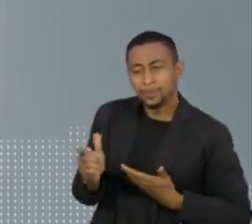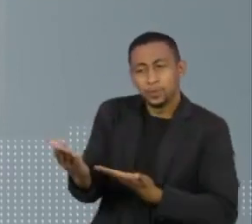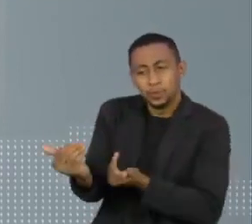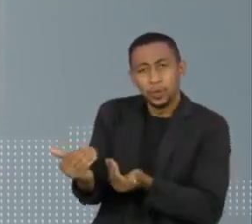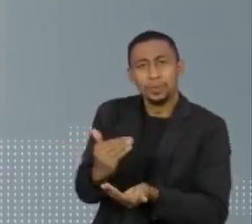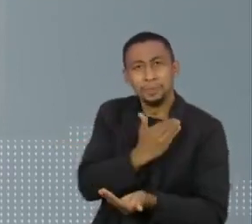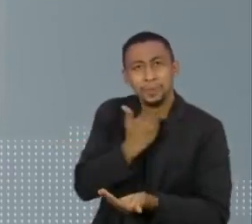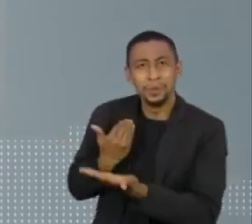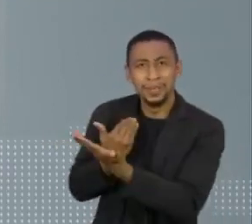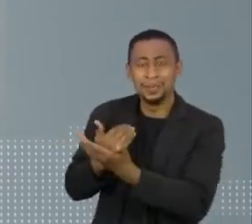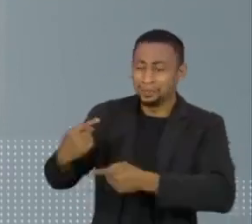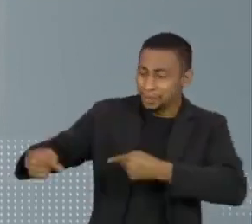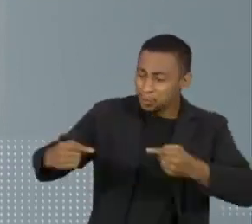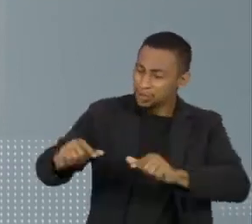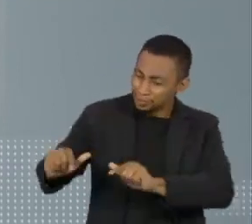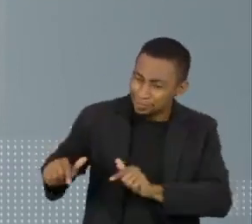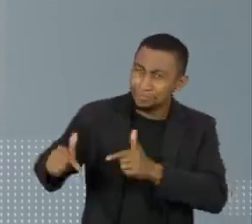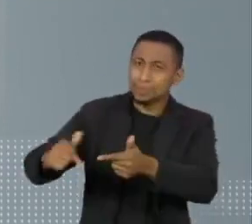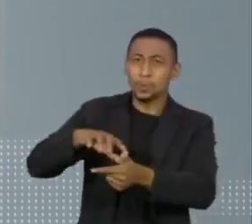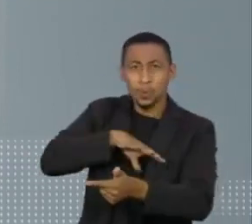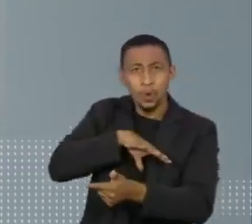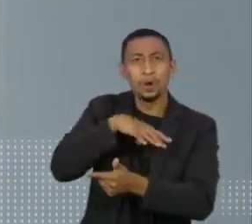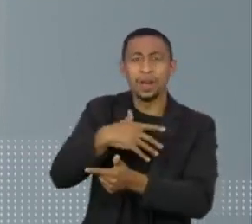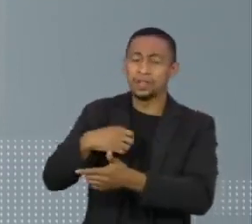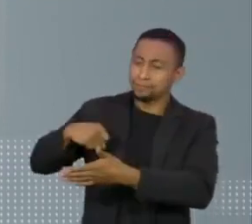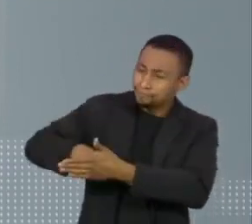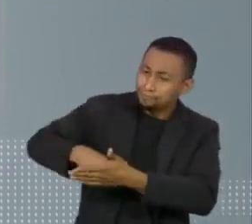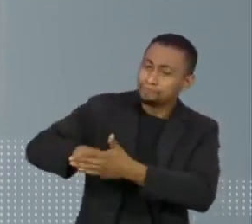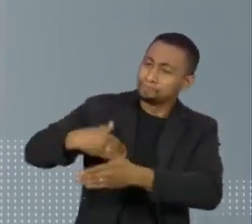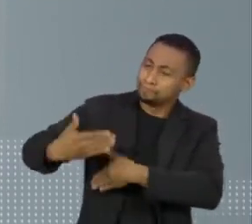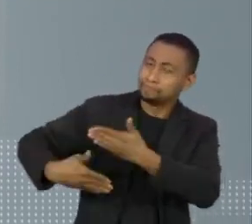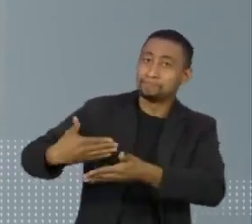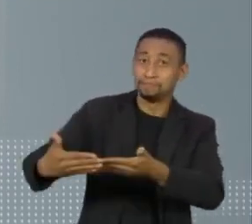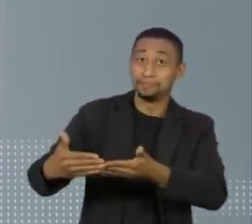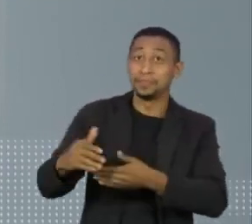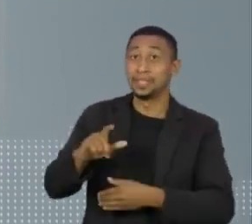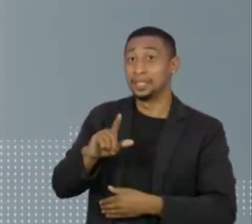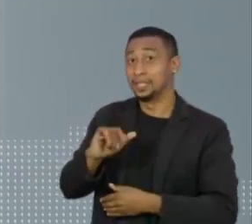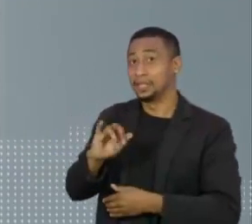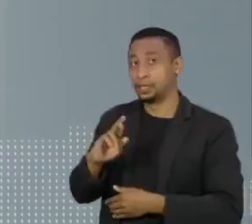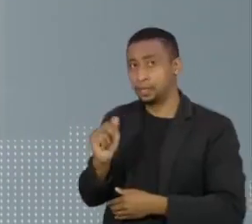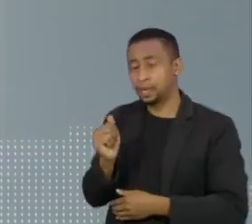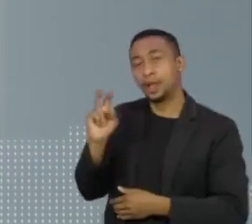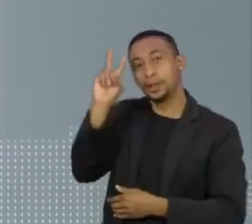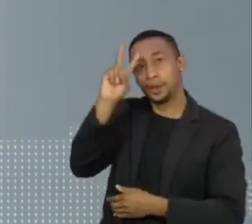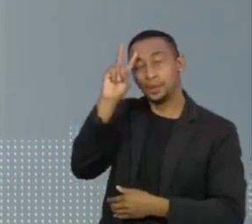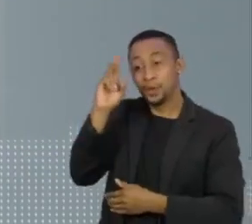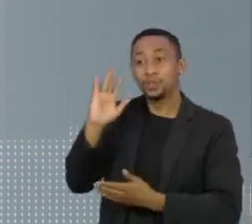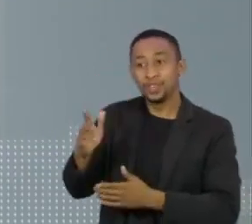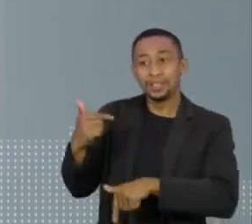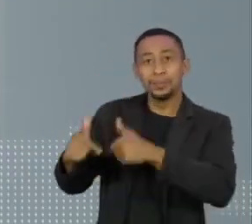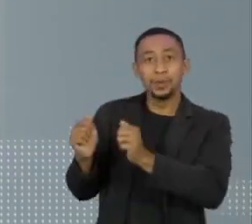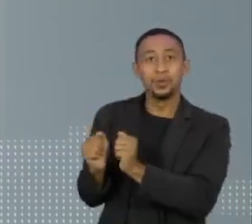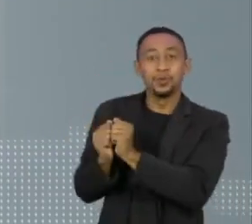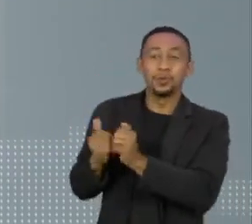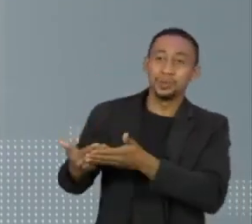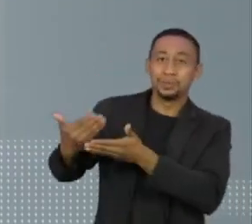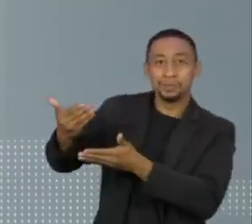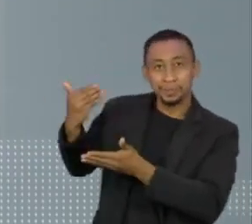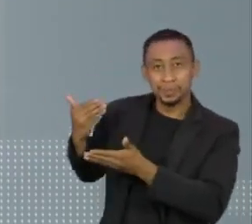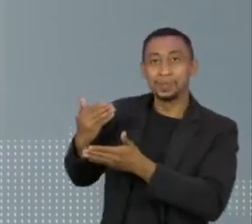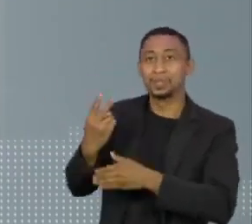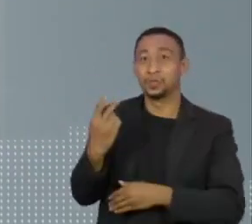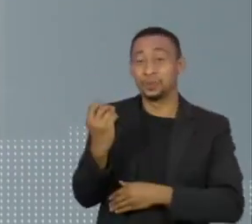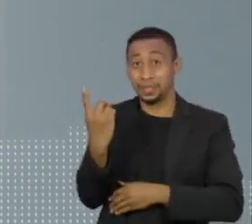que travou com coragem e otimismo uma árdua batalha. Lira lembrou que foram colegas na Comissão de Constituição e Justiça